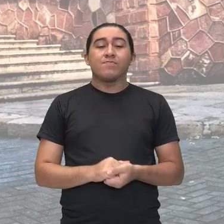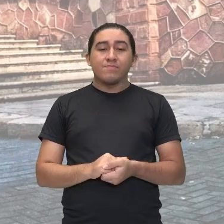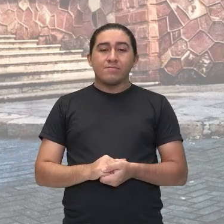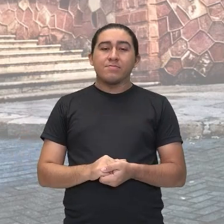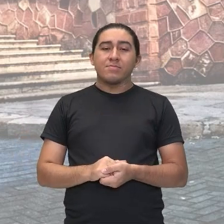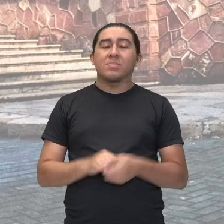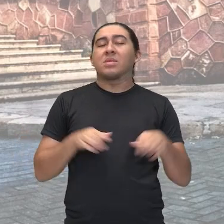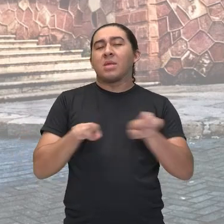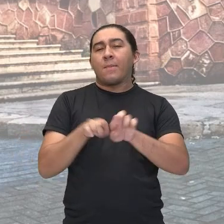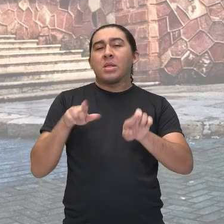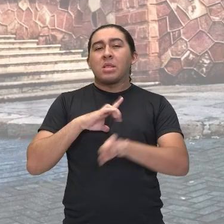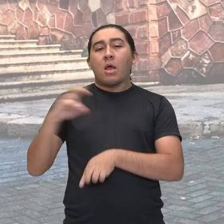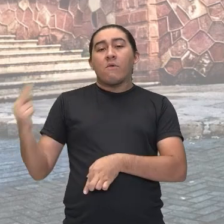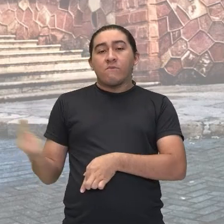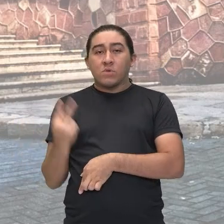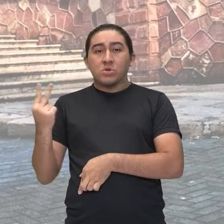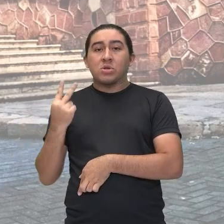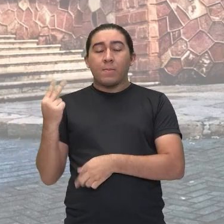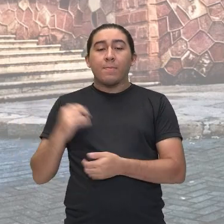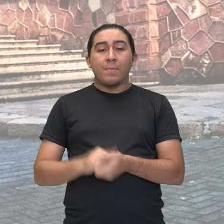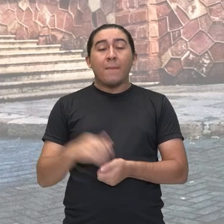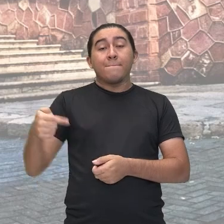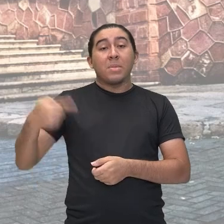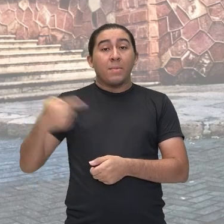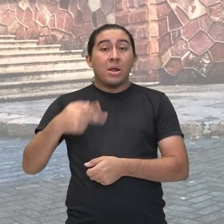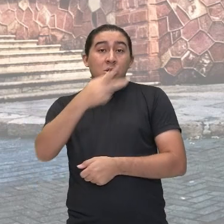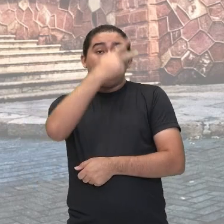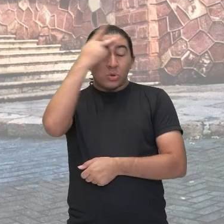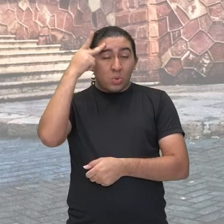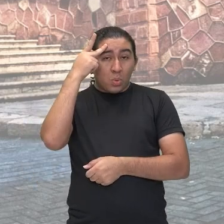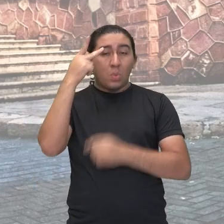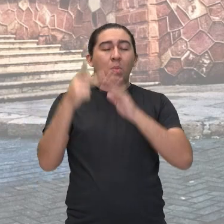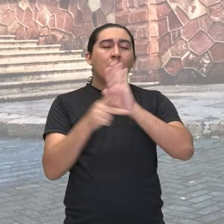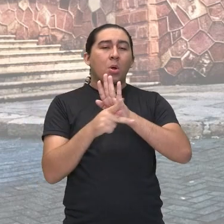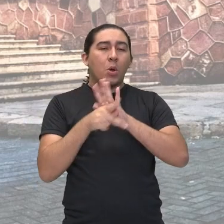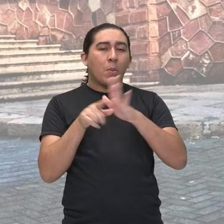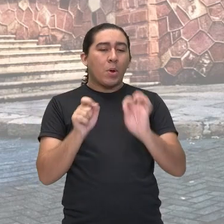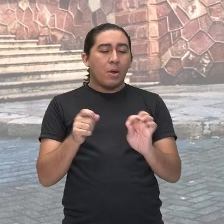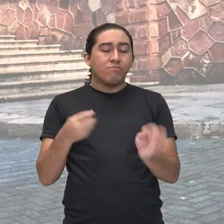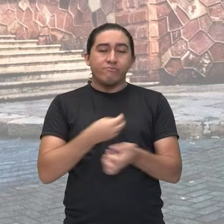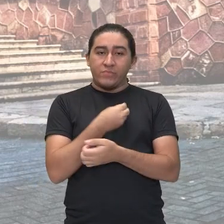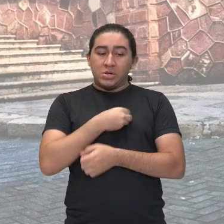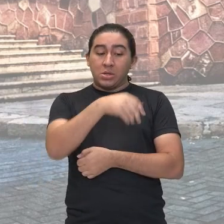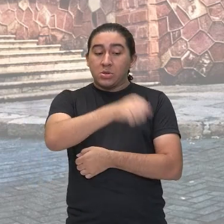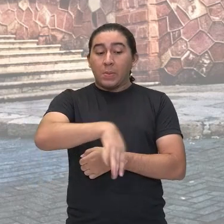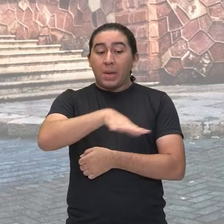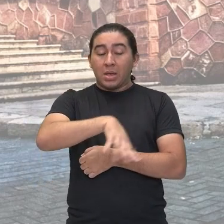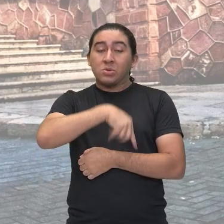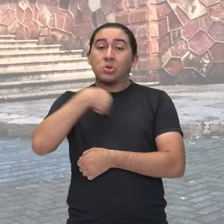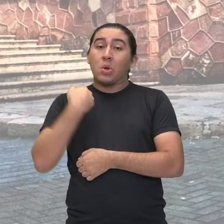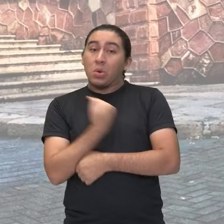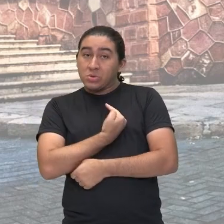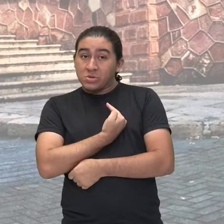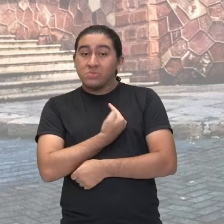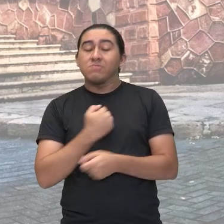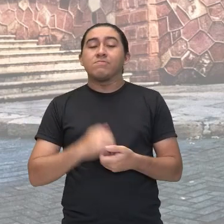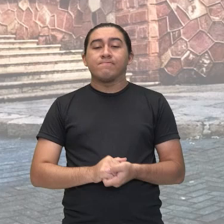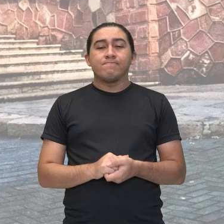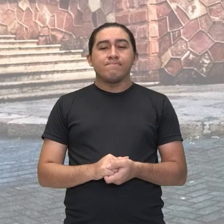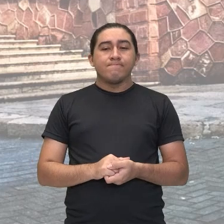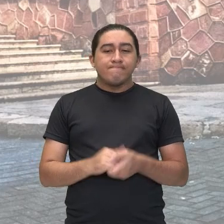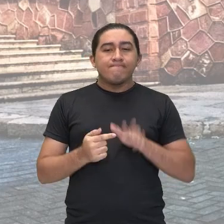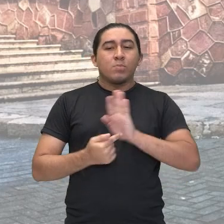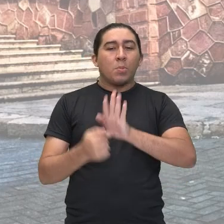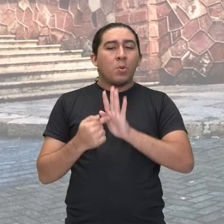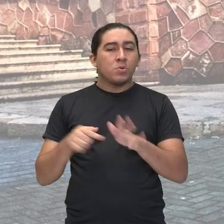ser valorizado primeiro pelas pessoas que ali moram, por nós, trazendo